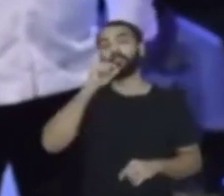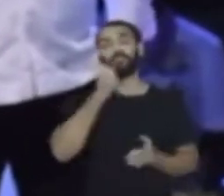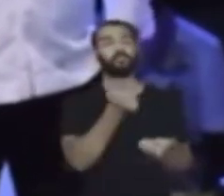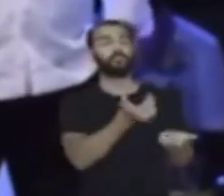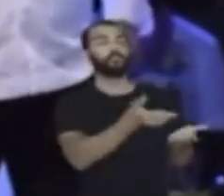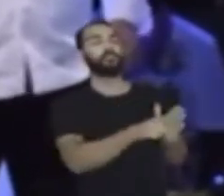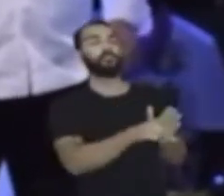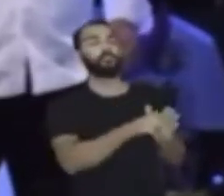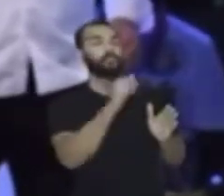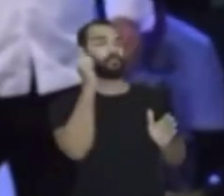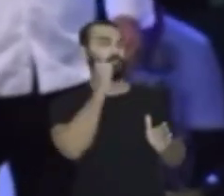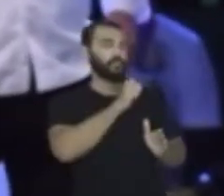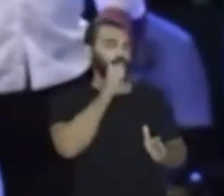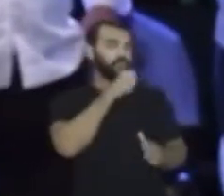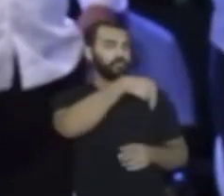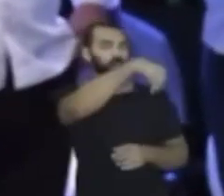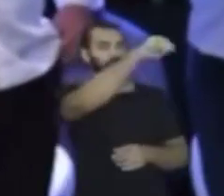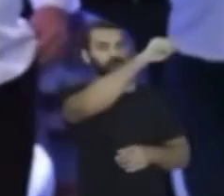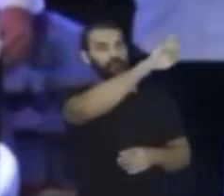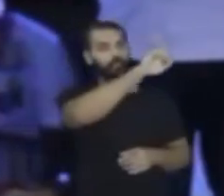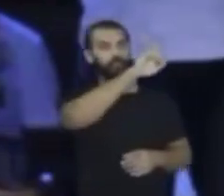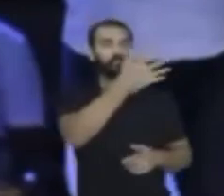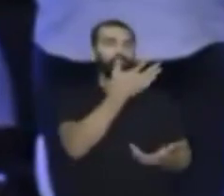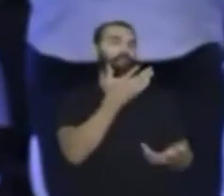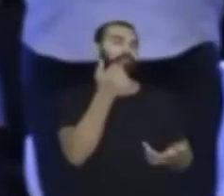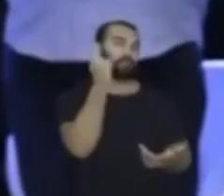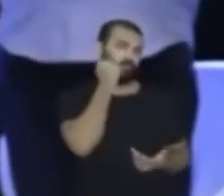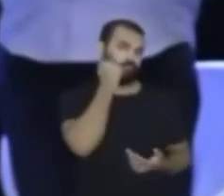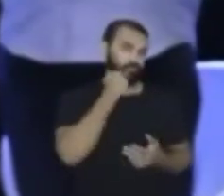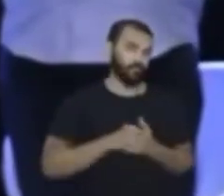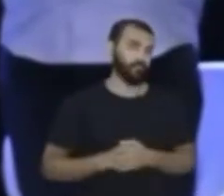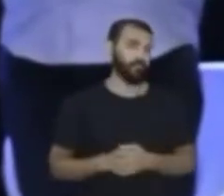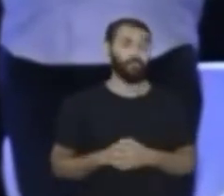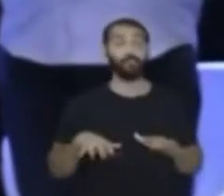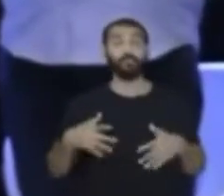nordestino. É muita cara de pau. Então a gente precisa compartilhar verdades.